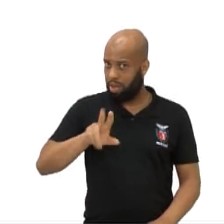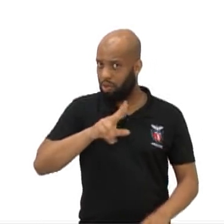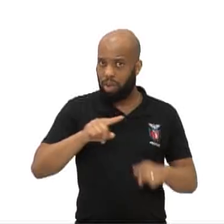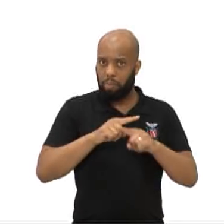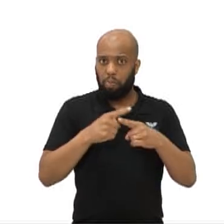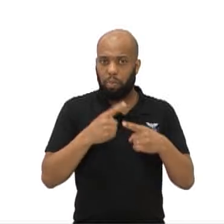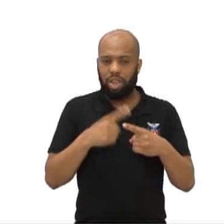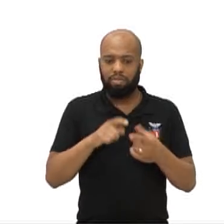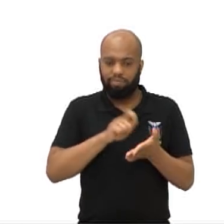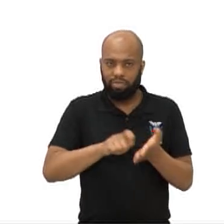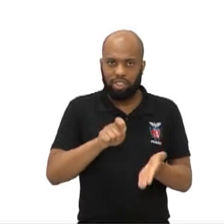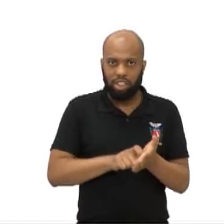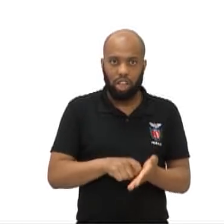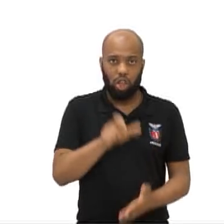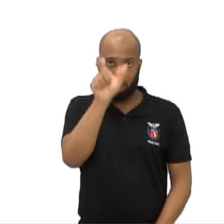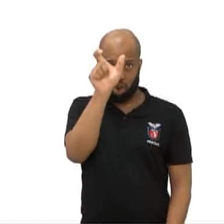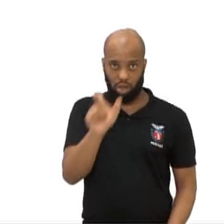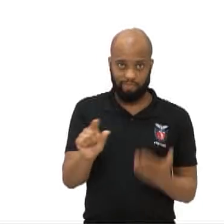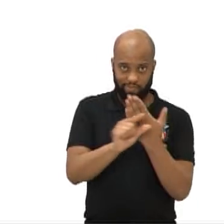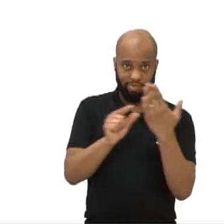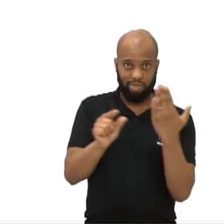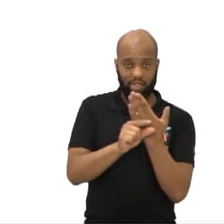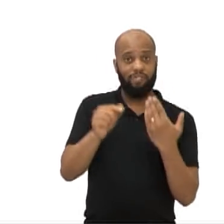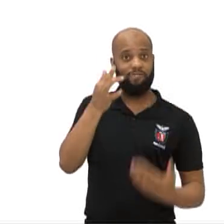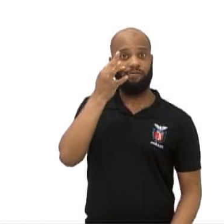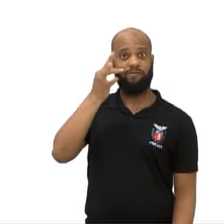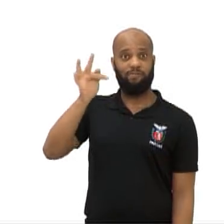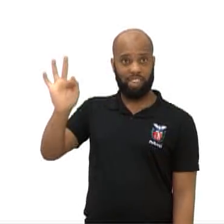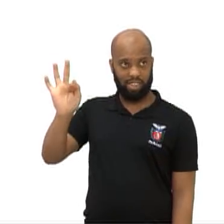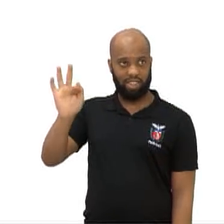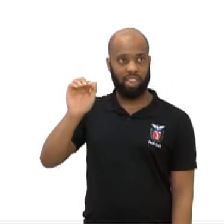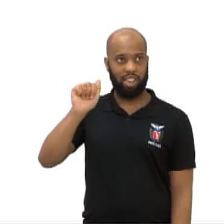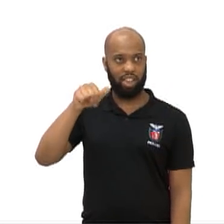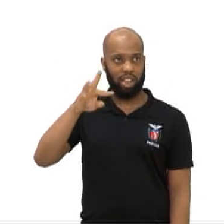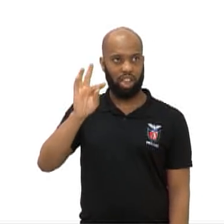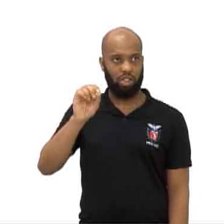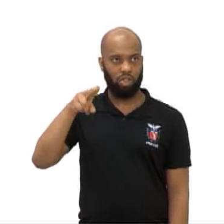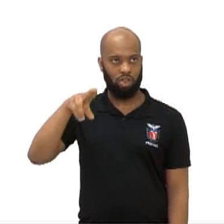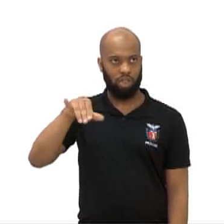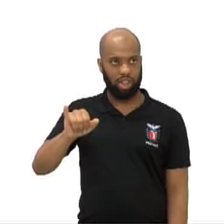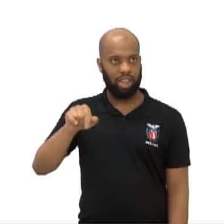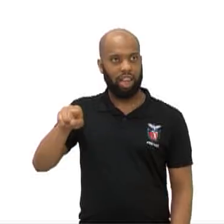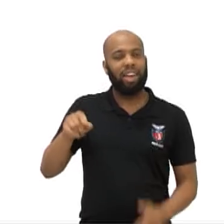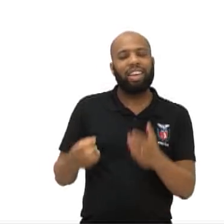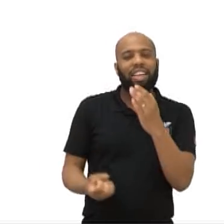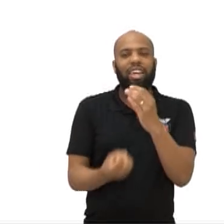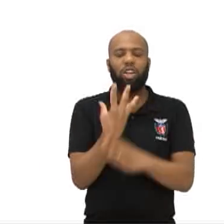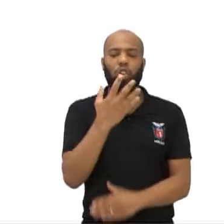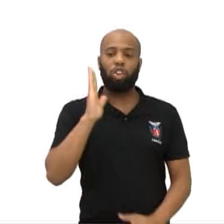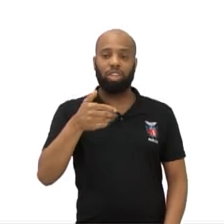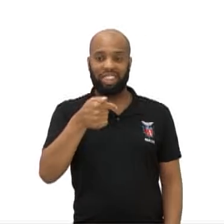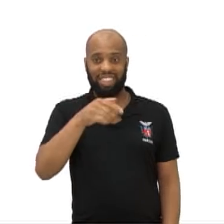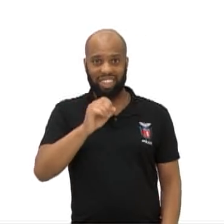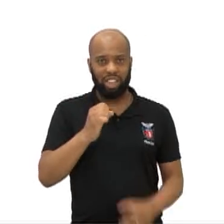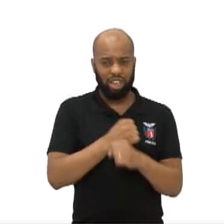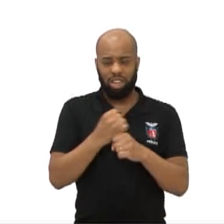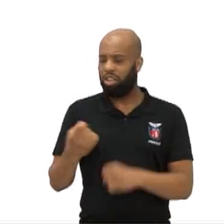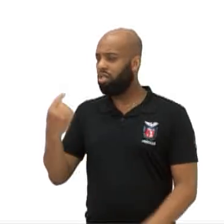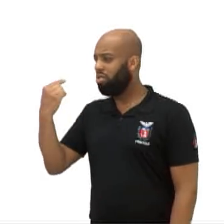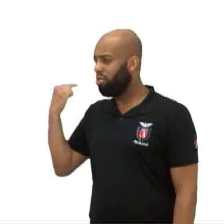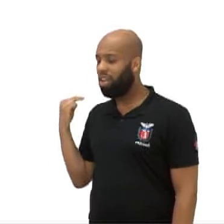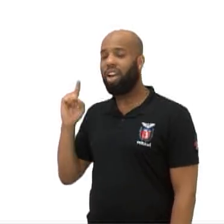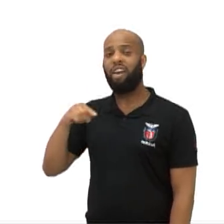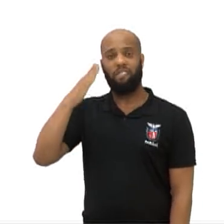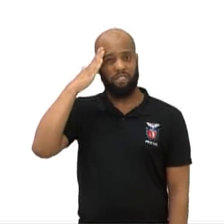escritor francês Anthony de Saint-Exupéry criou há 70 anos é um dos maiores romances da